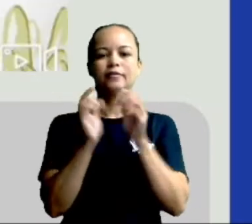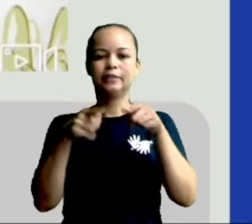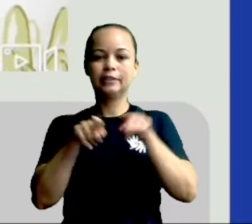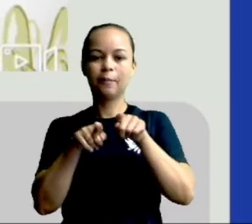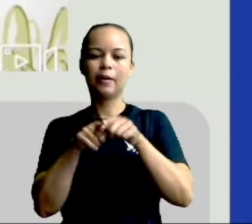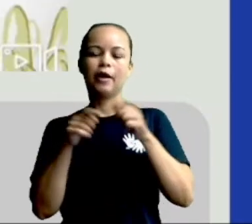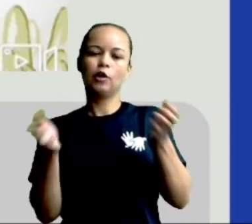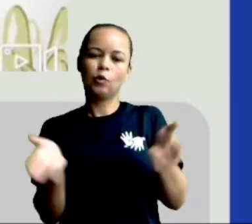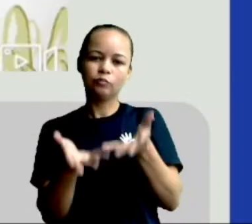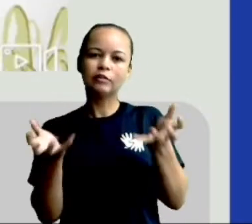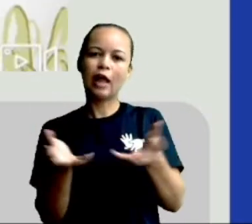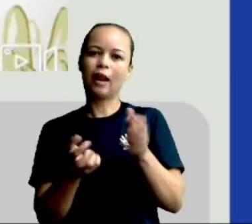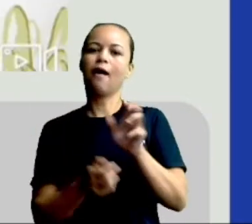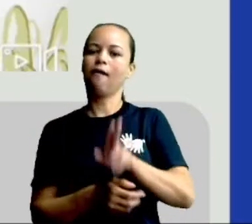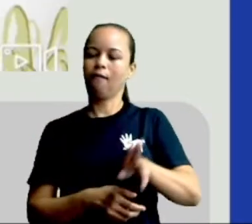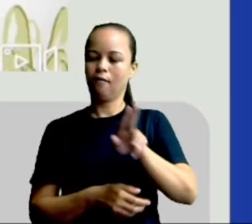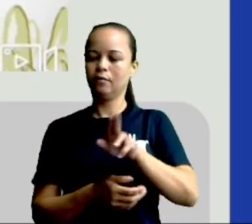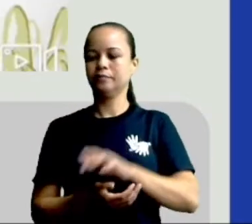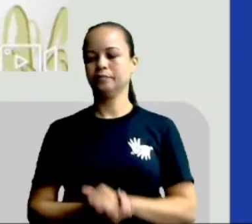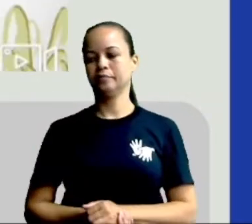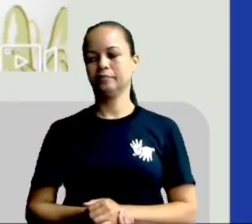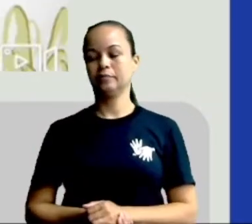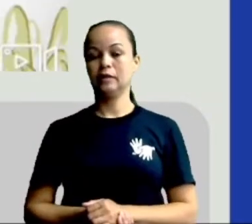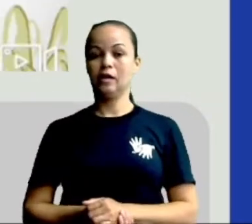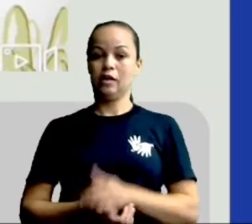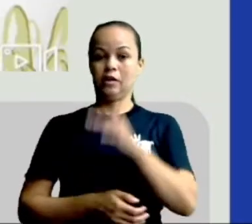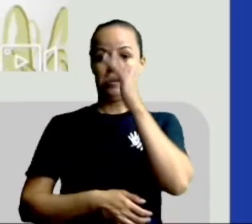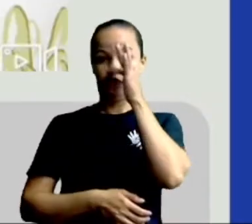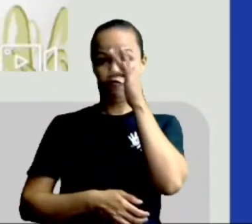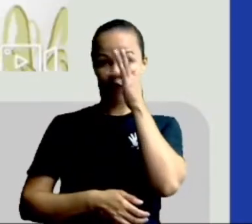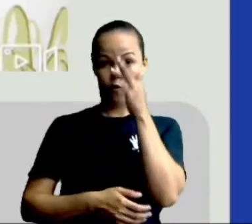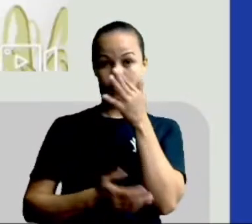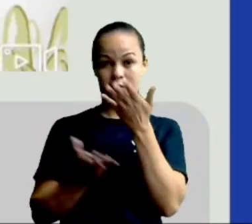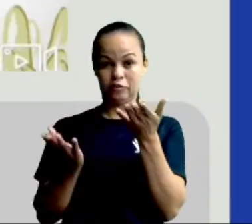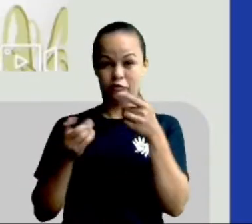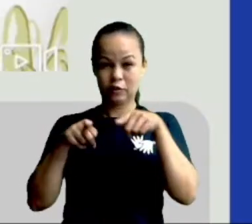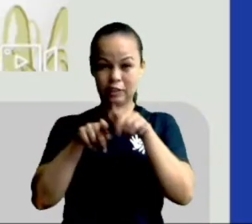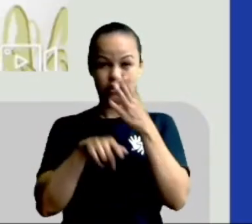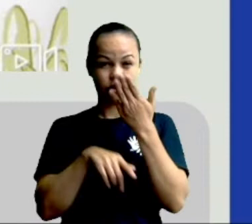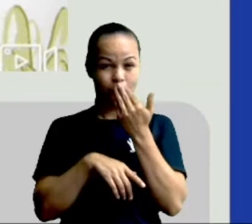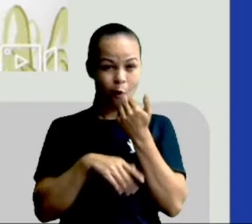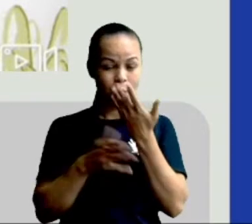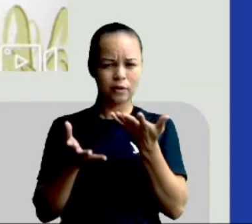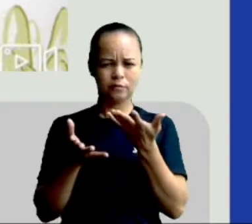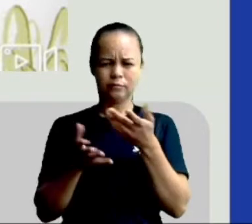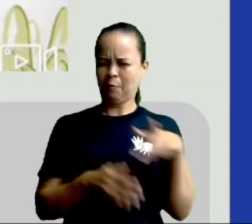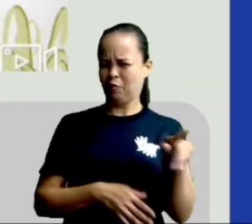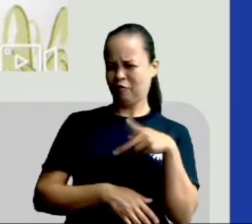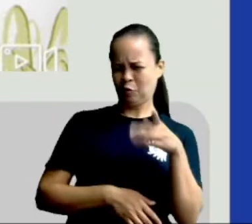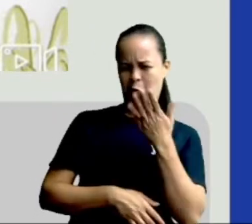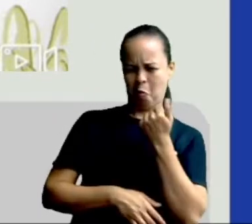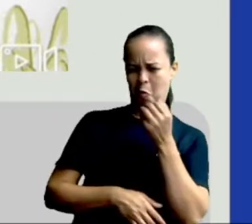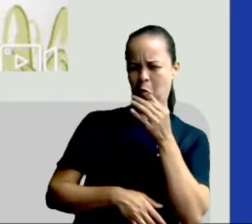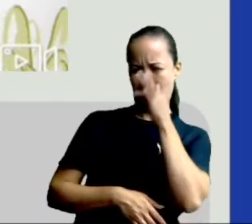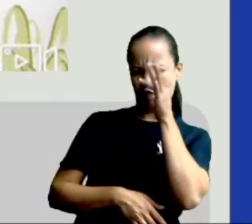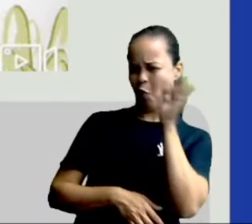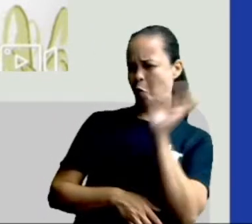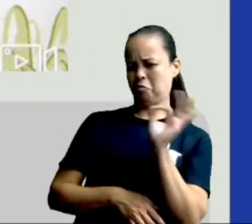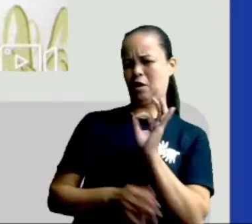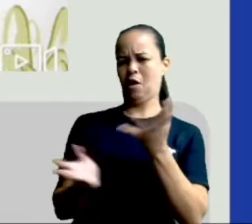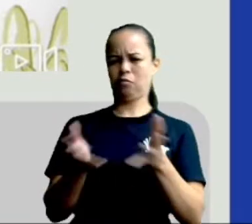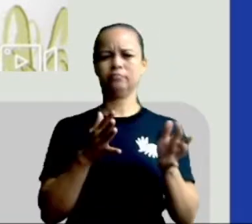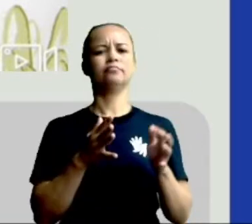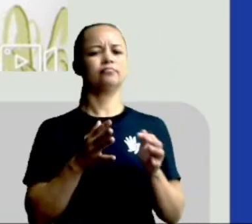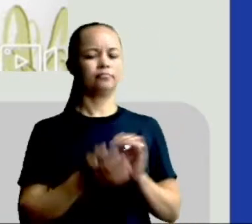em saladas. E flores. Você come flor? Ah, professora, eu não como flor não, hein? Come